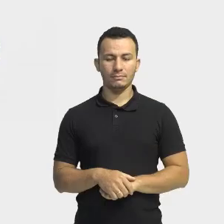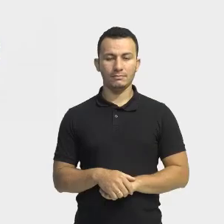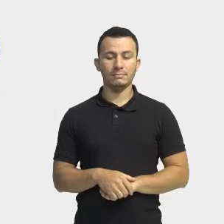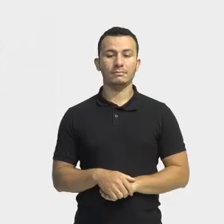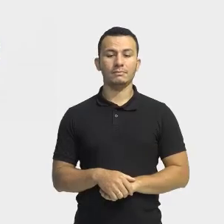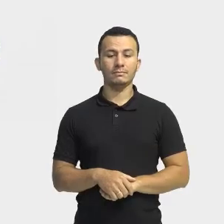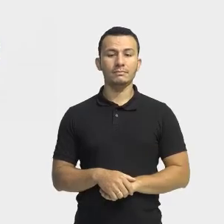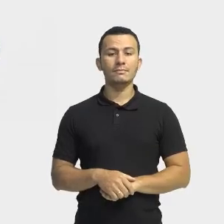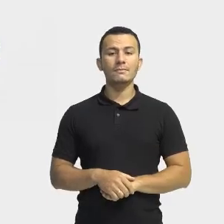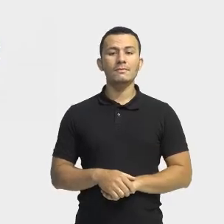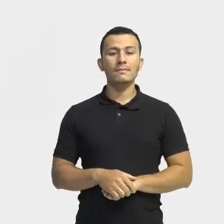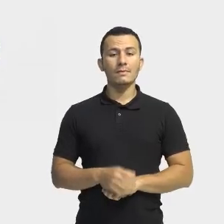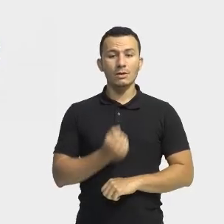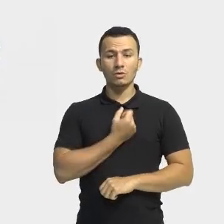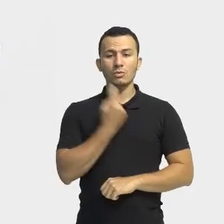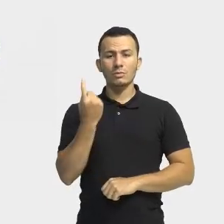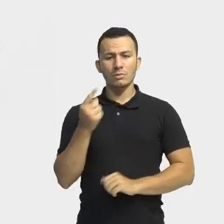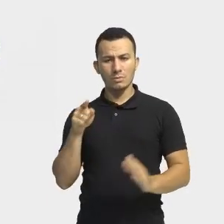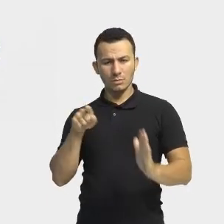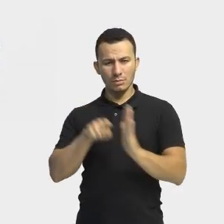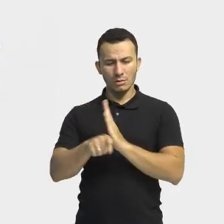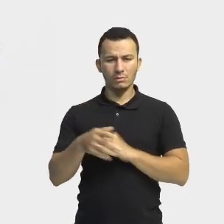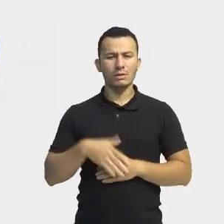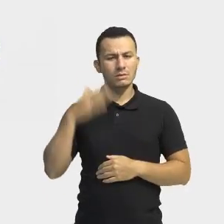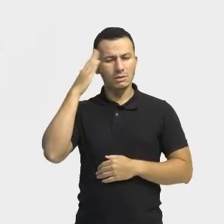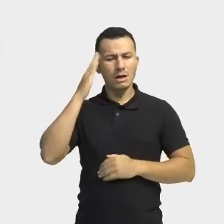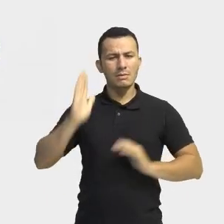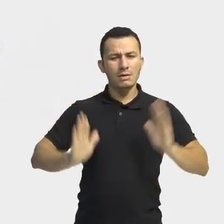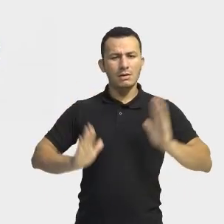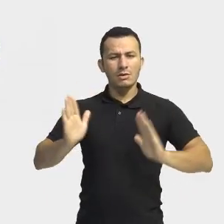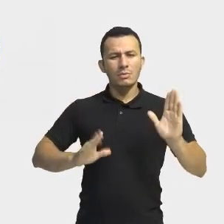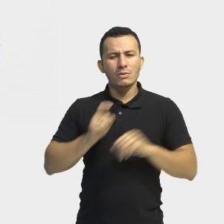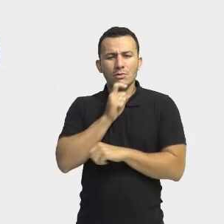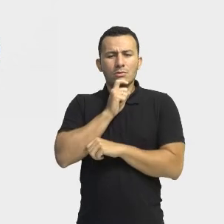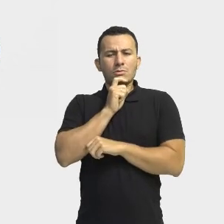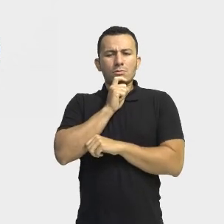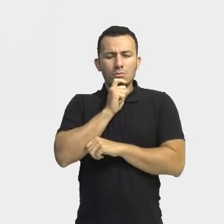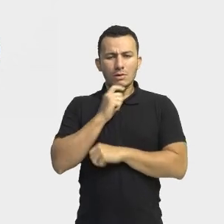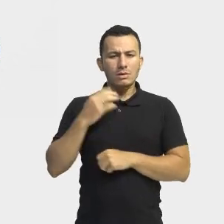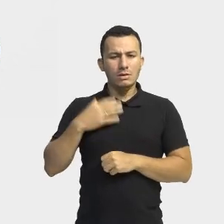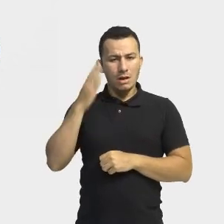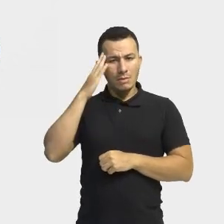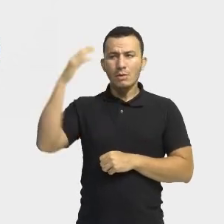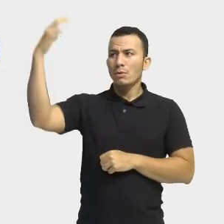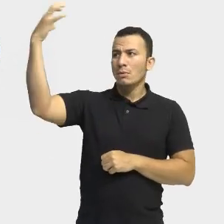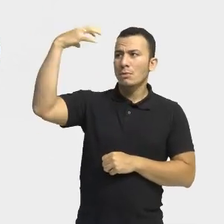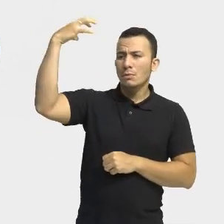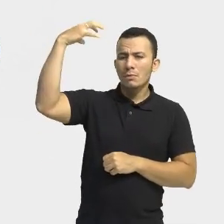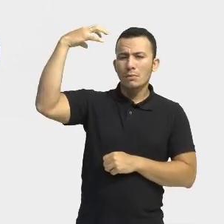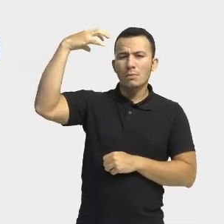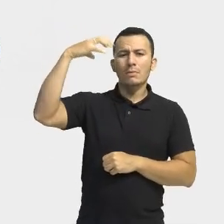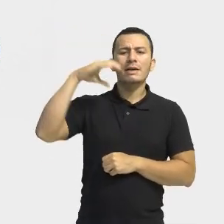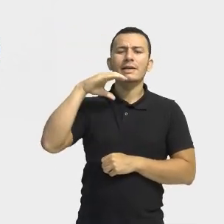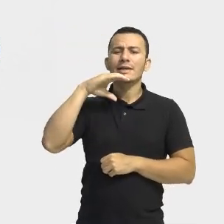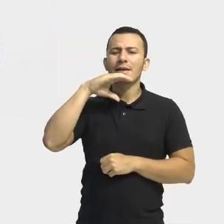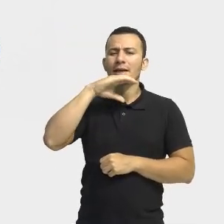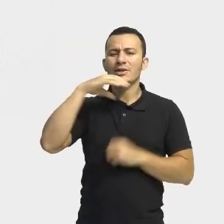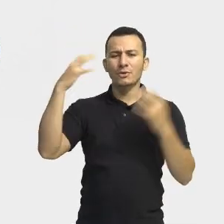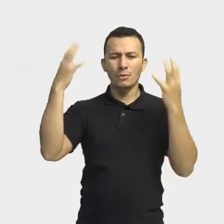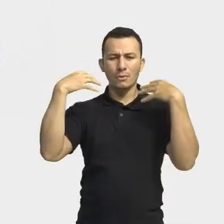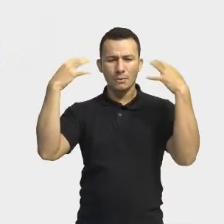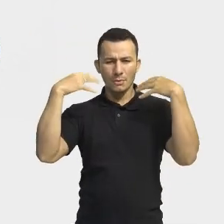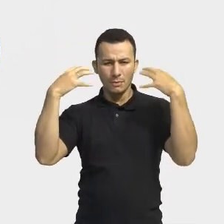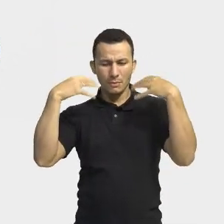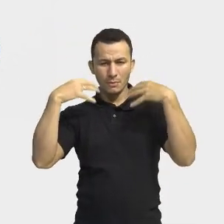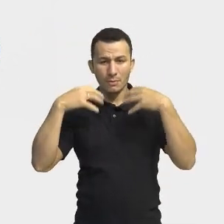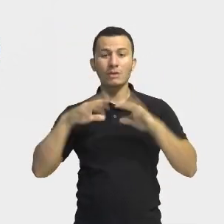Então, nós temos aqui a primeira questão. No inverno, o uso de água quente no chuveiro aumenta.